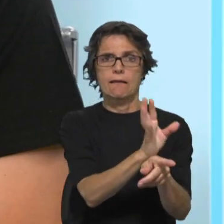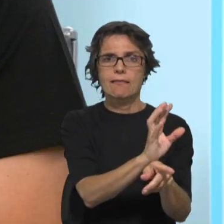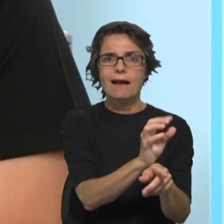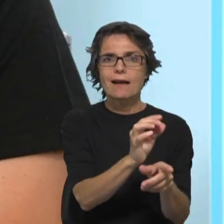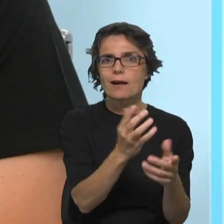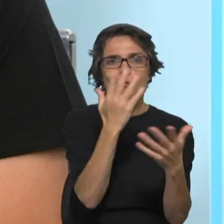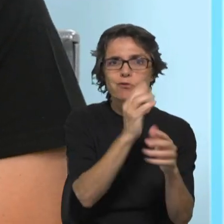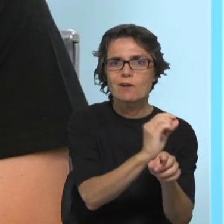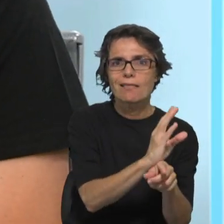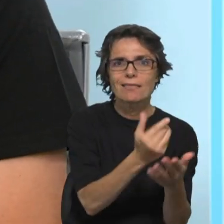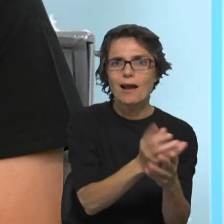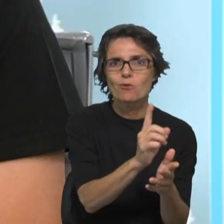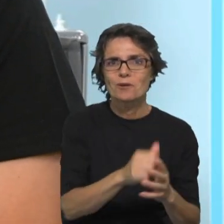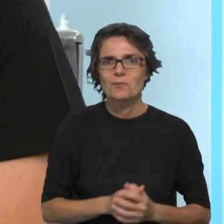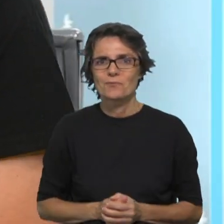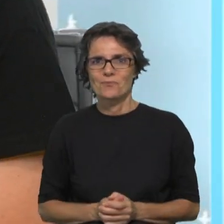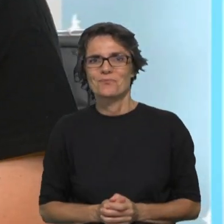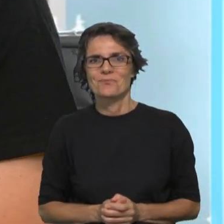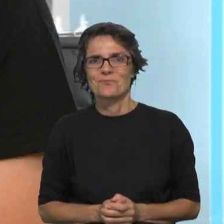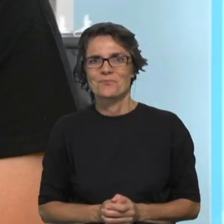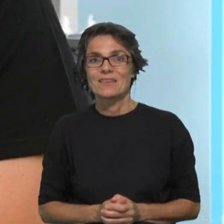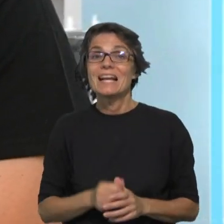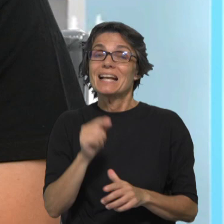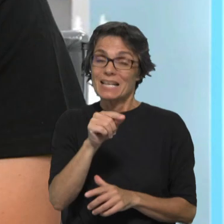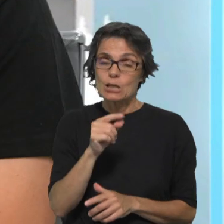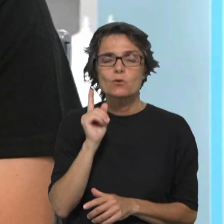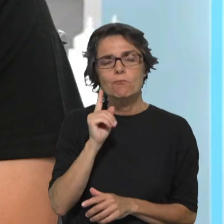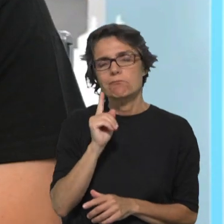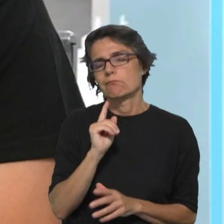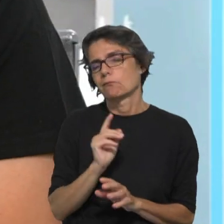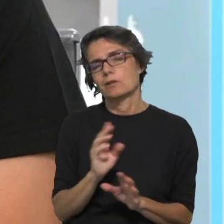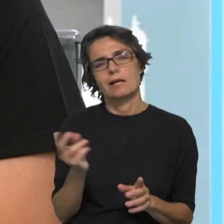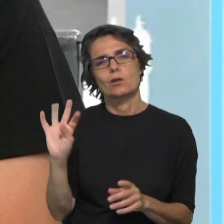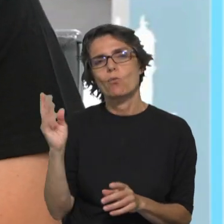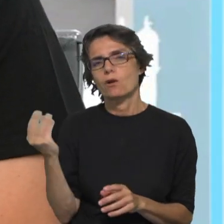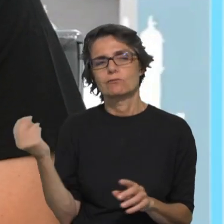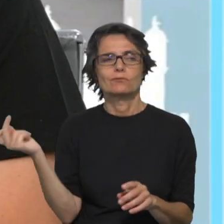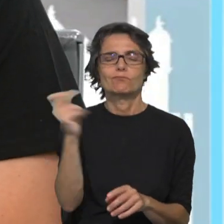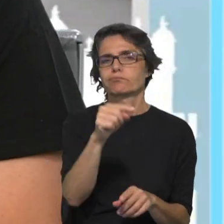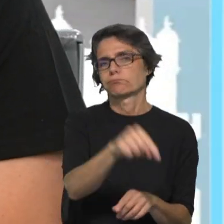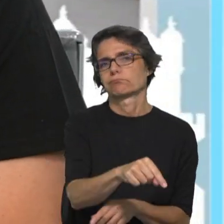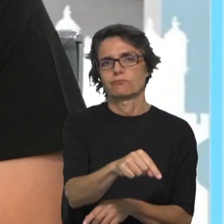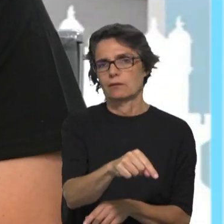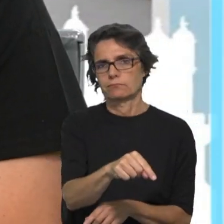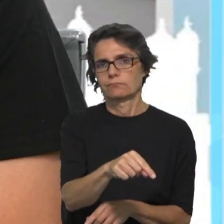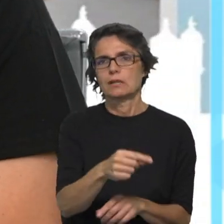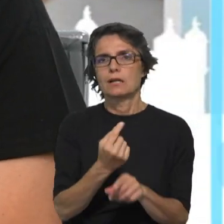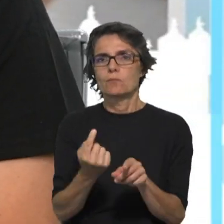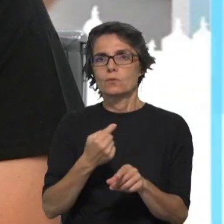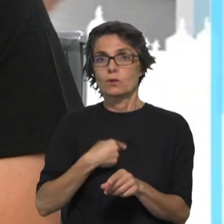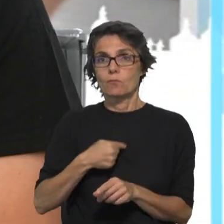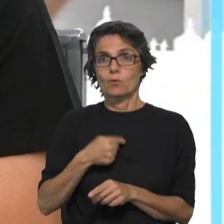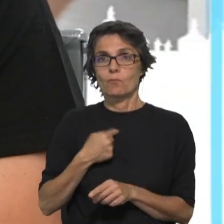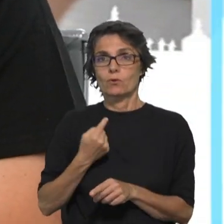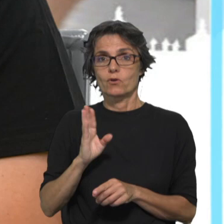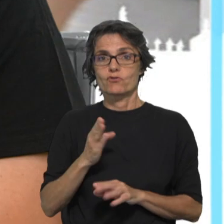ou isso é bom? É um momento de graça, é um dom grande. Eu tive a graça